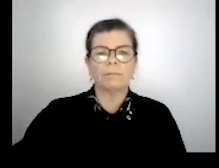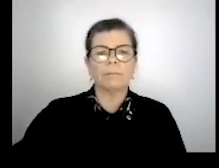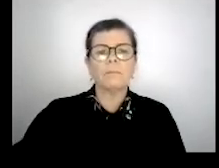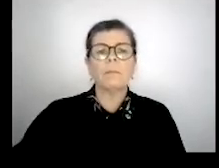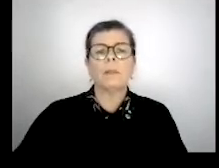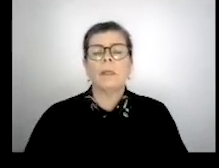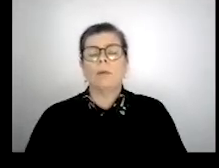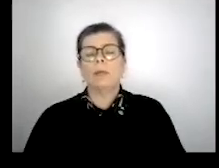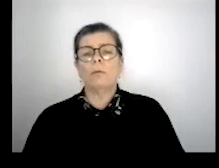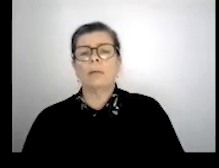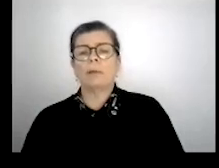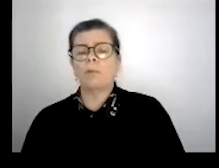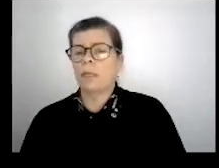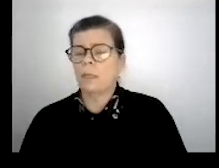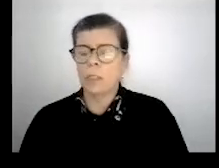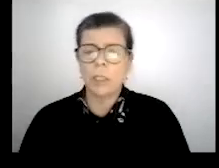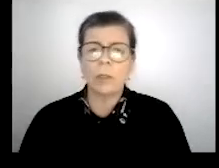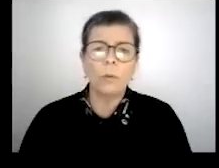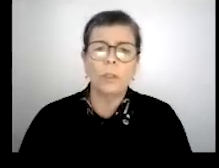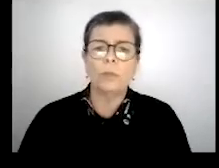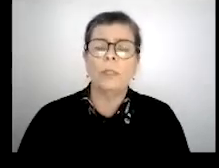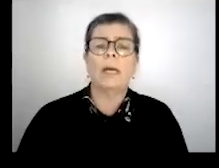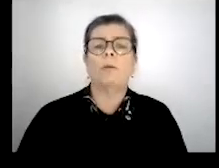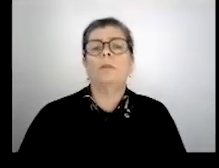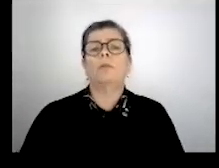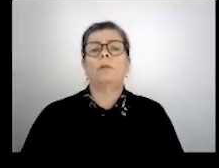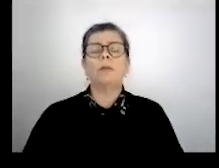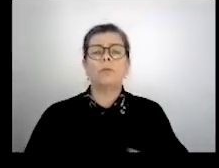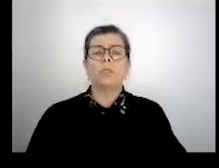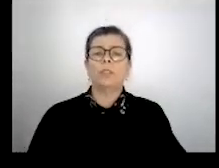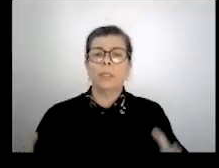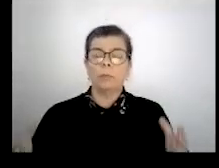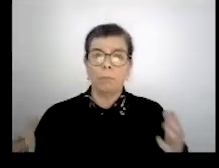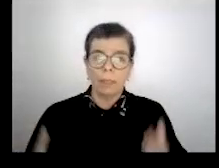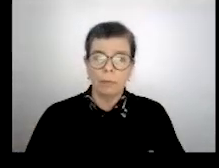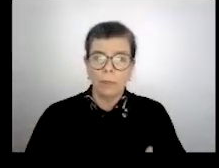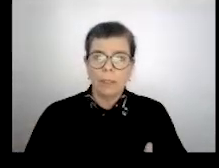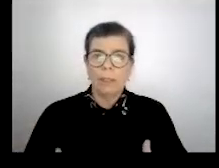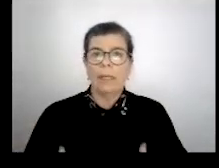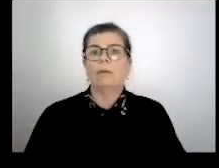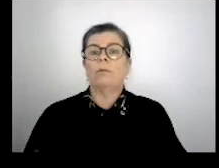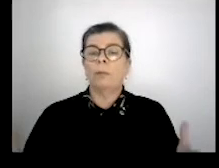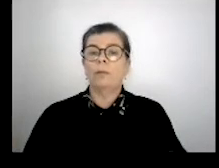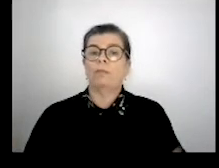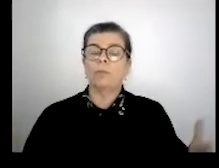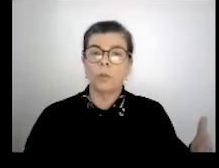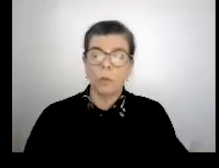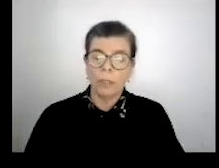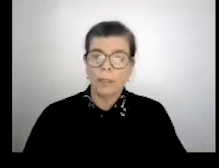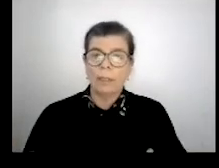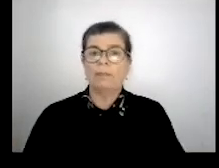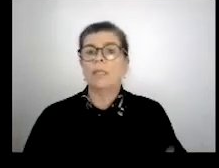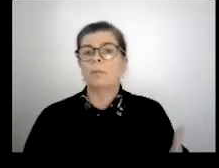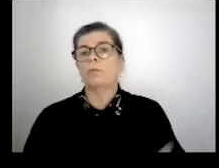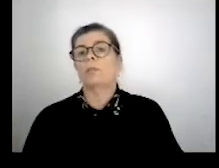repetir. Quero colocar para vocês que a gente está longe do ideal, mas pelo menos hoje a gente tem um plano, né, um plano que